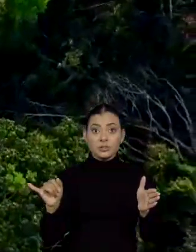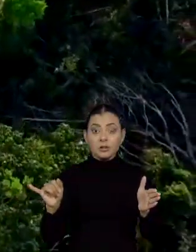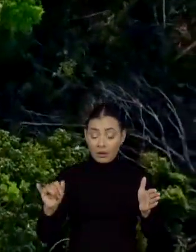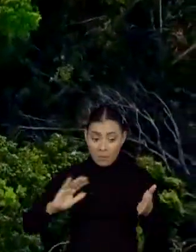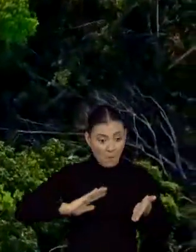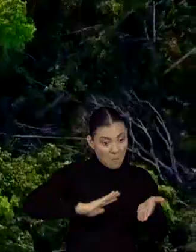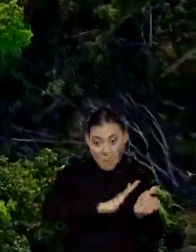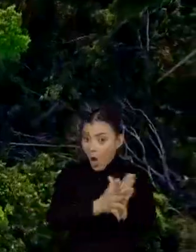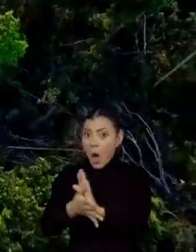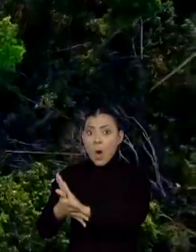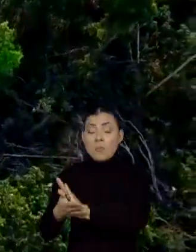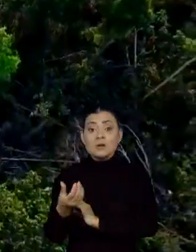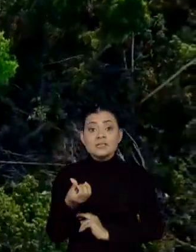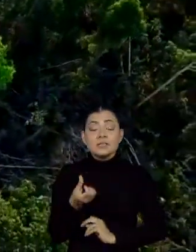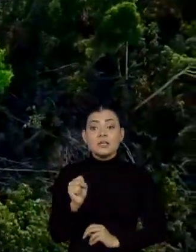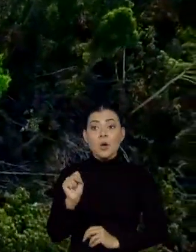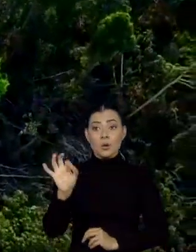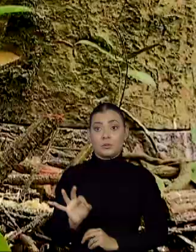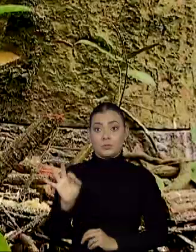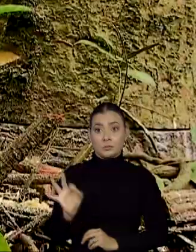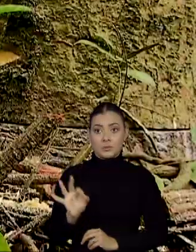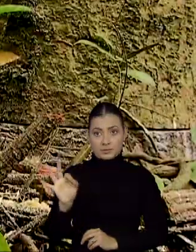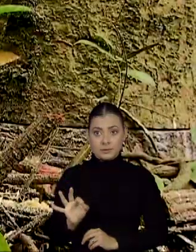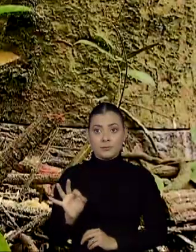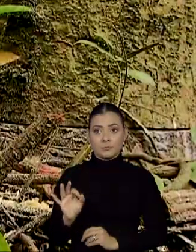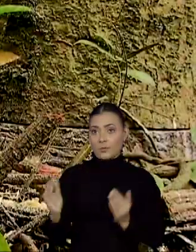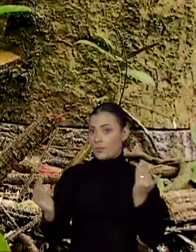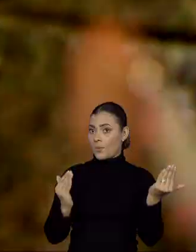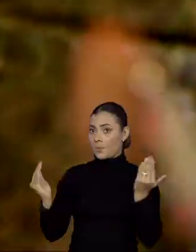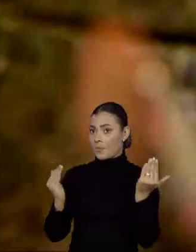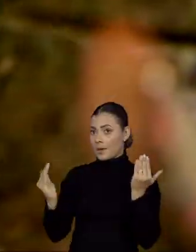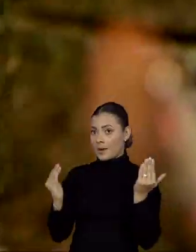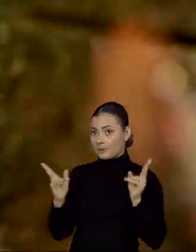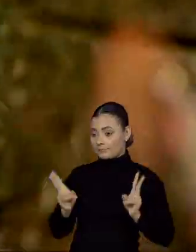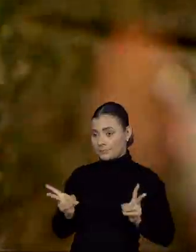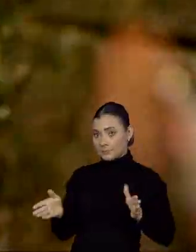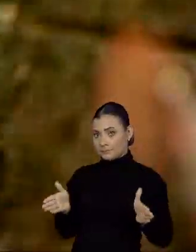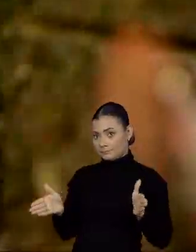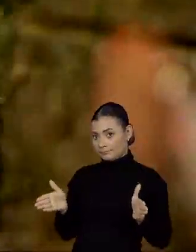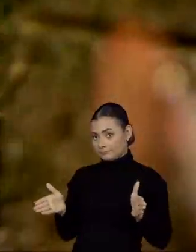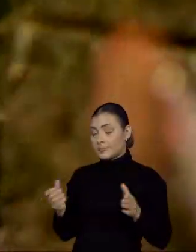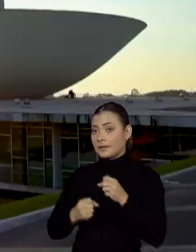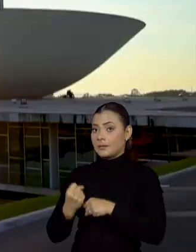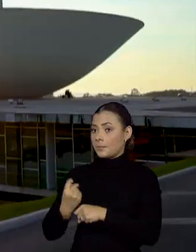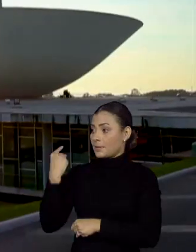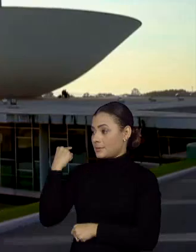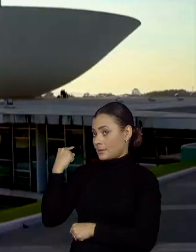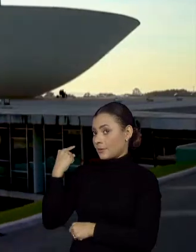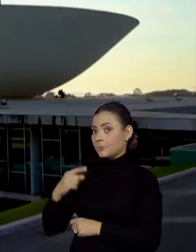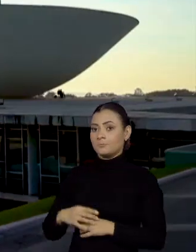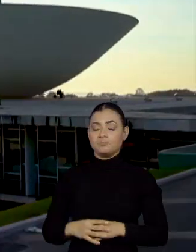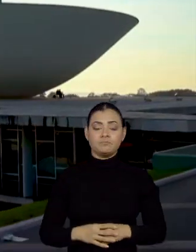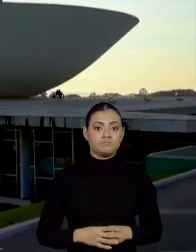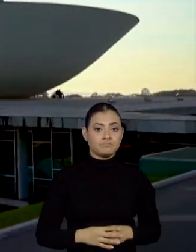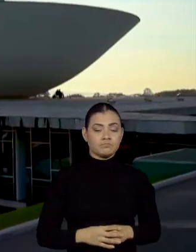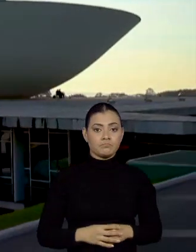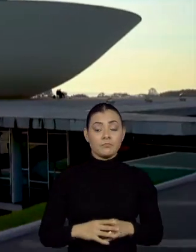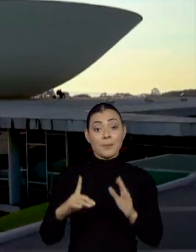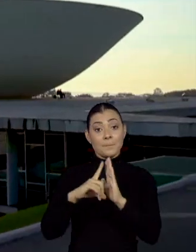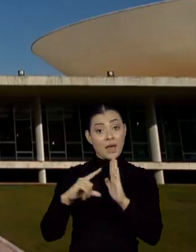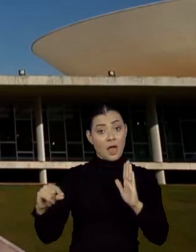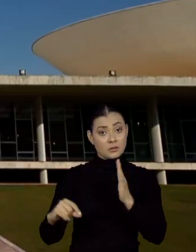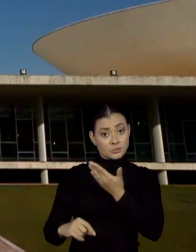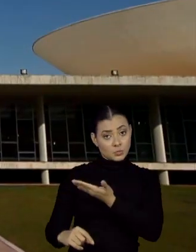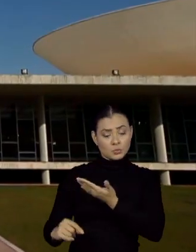de 68% em relação ao mesmo período do ano anterior. O Palácio do